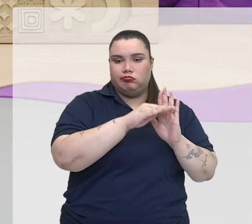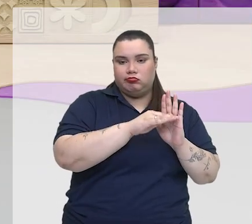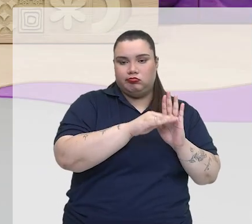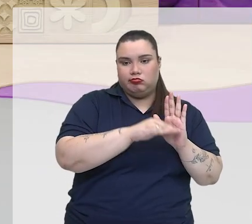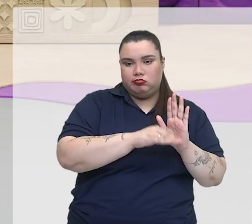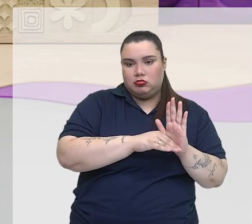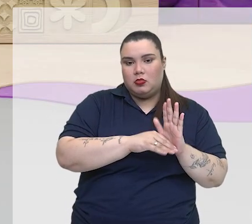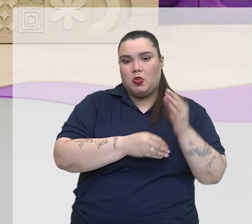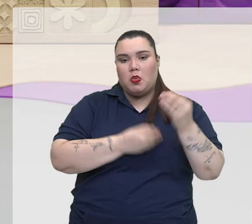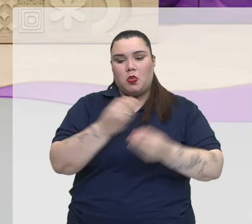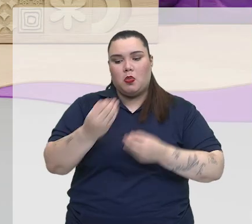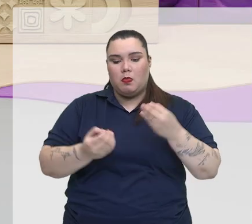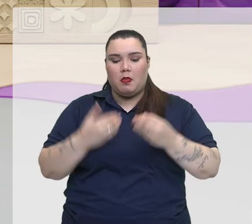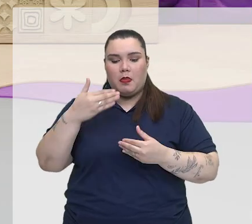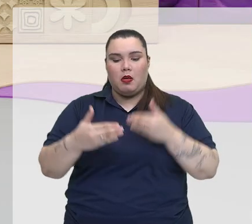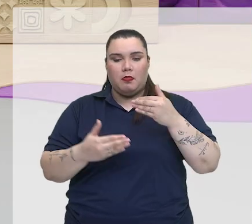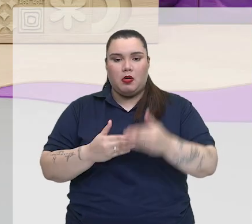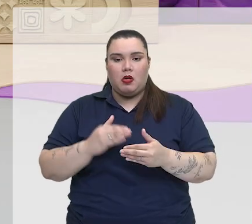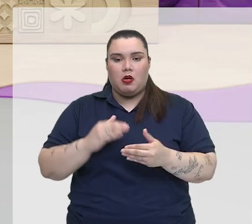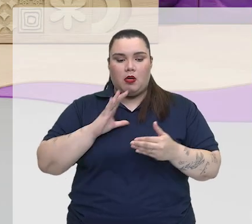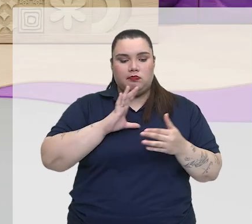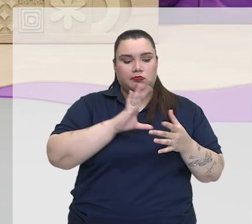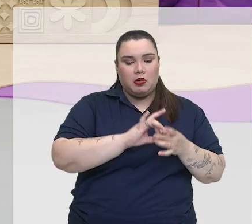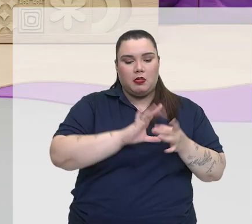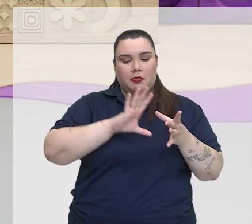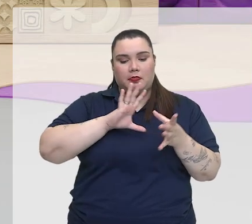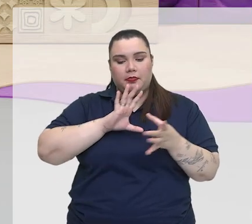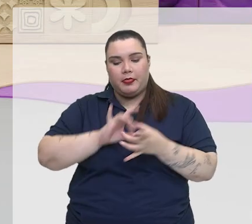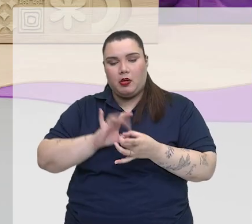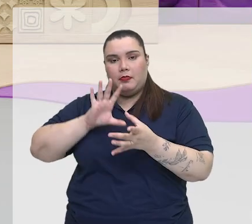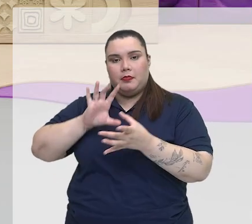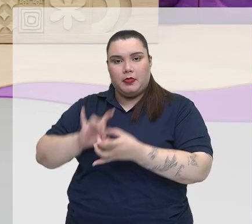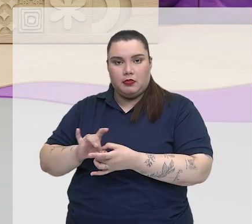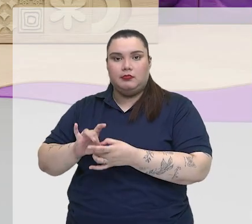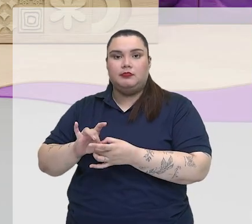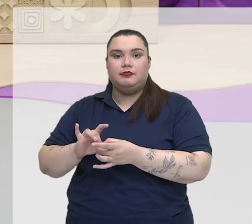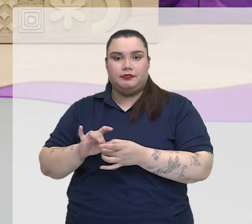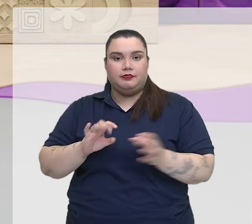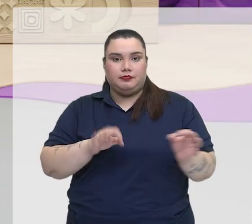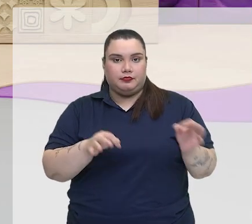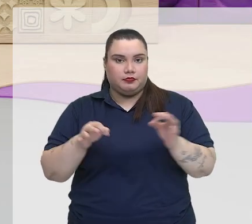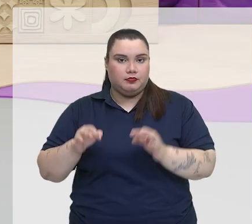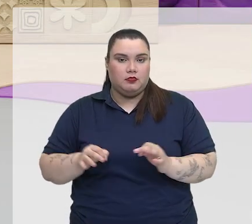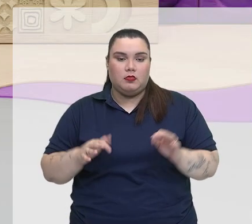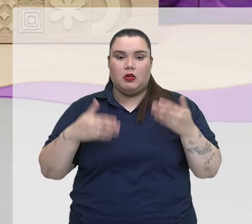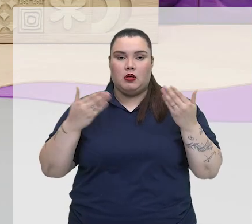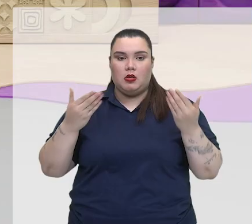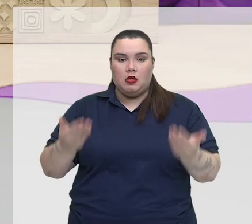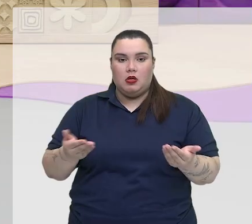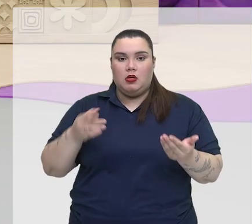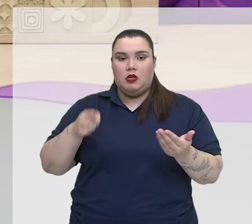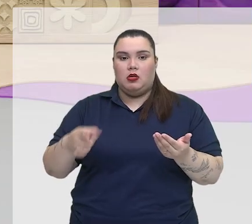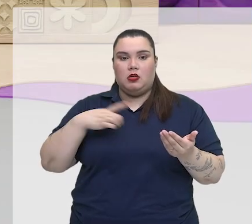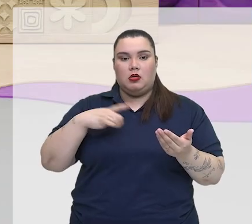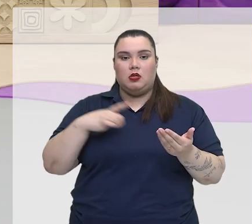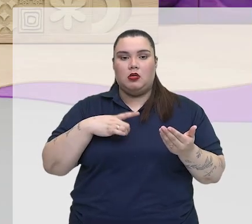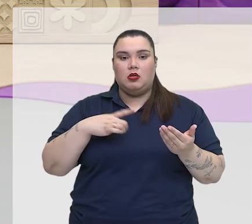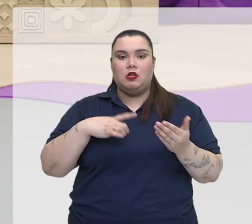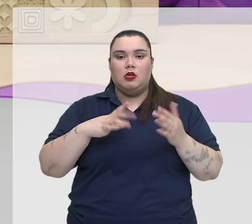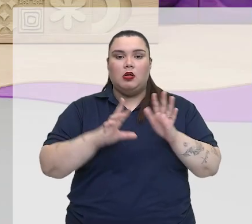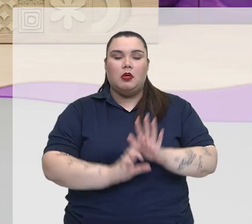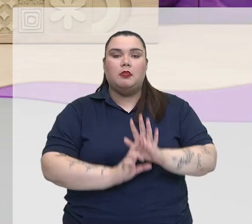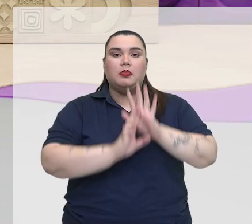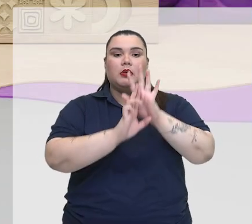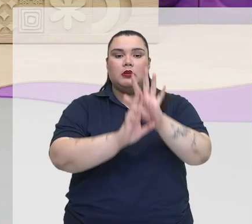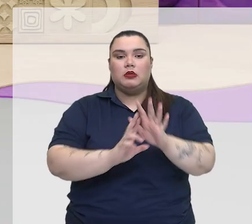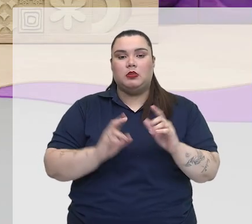ser feito e como cada passo conecta ao outro. Isso daí se reporta, eu vou